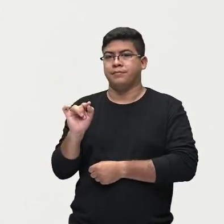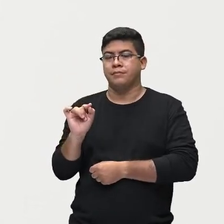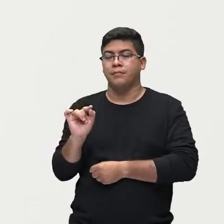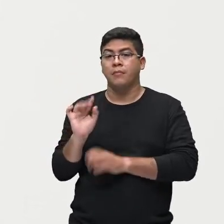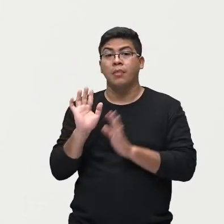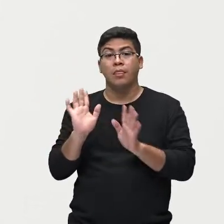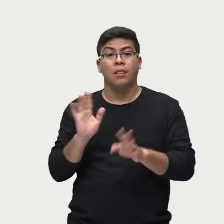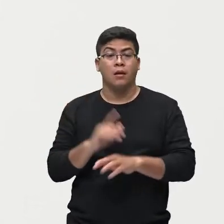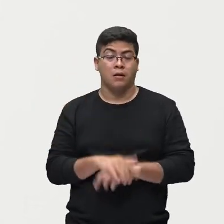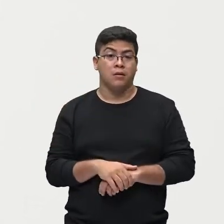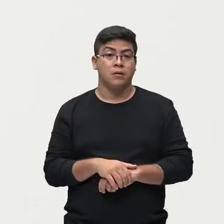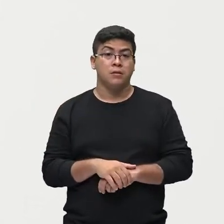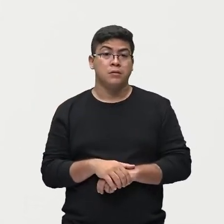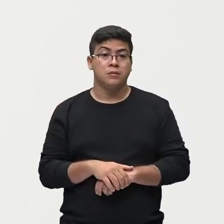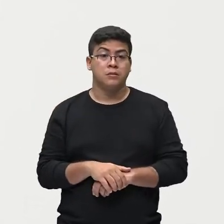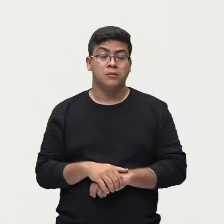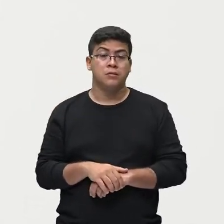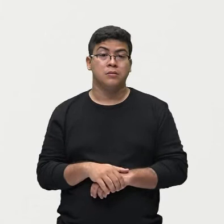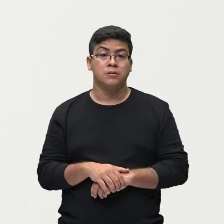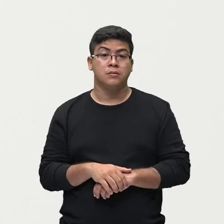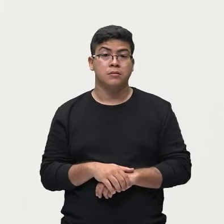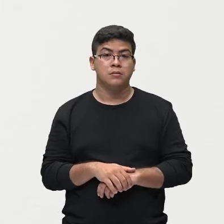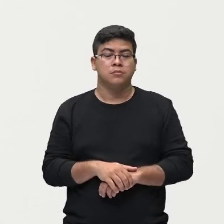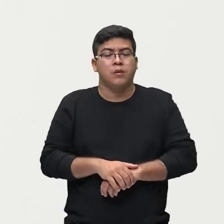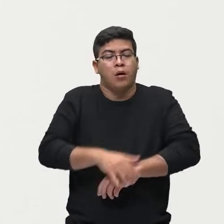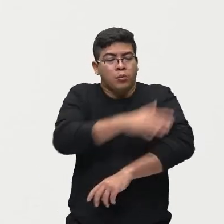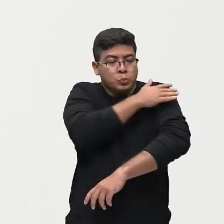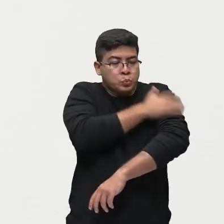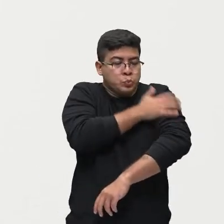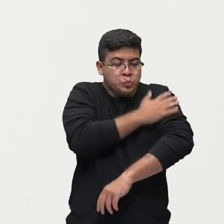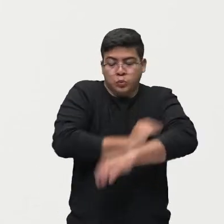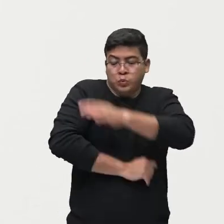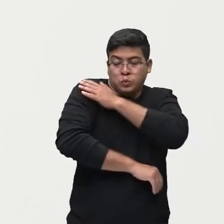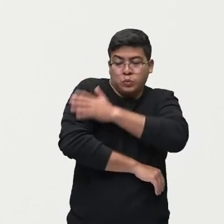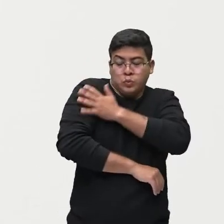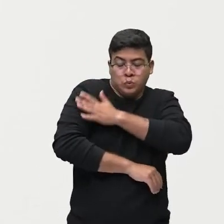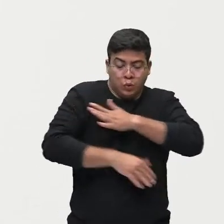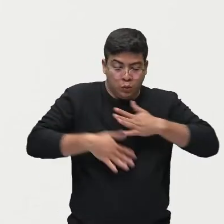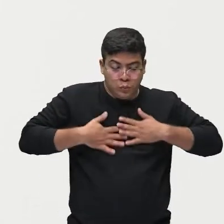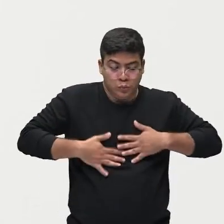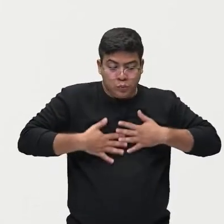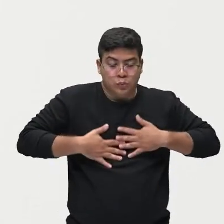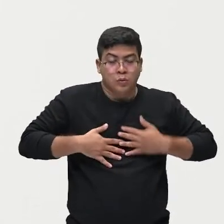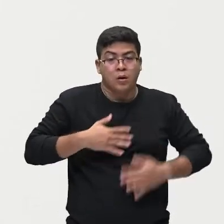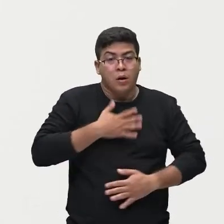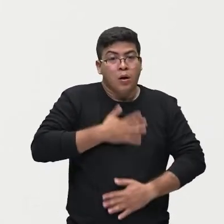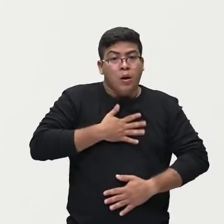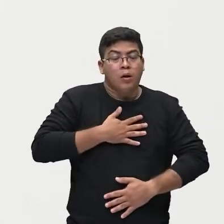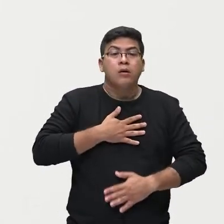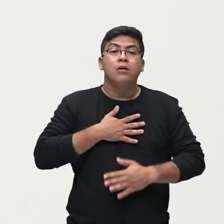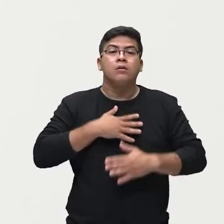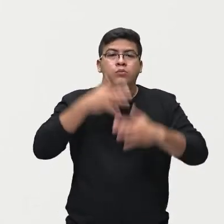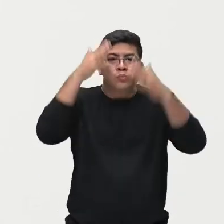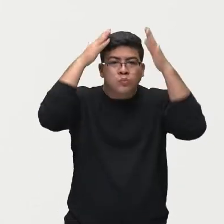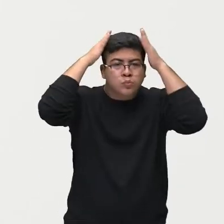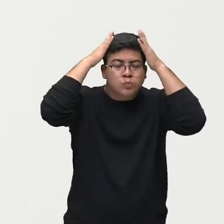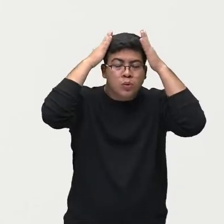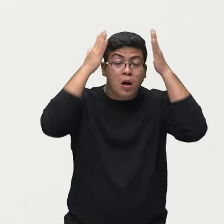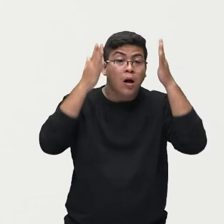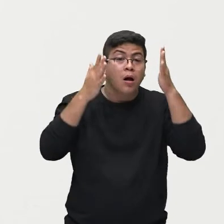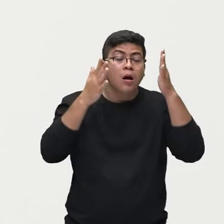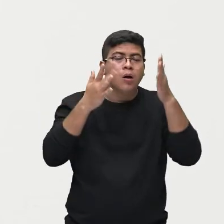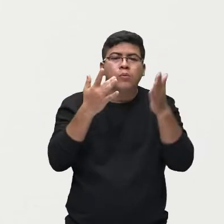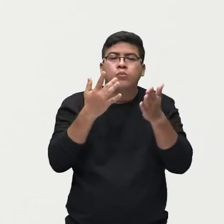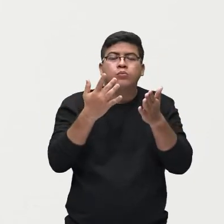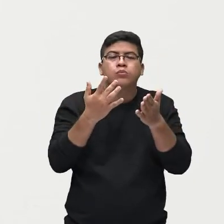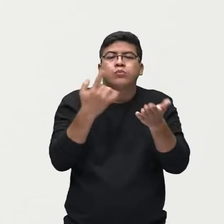esse ato de lavar certas partes do corpo é um convite para fazer do